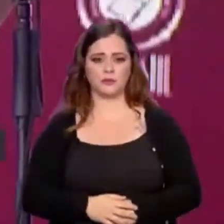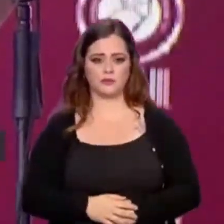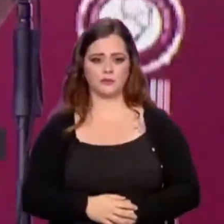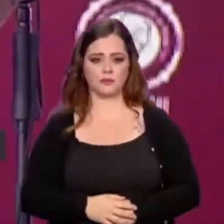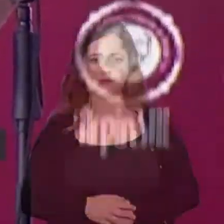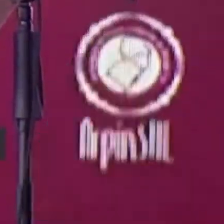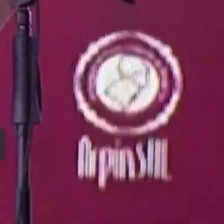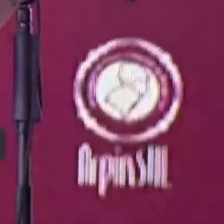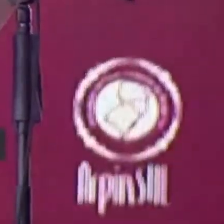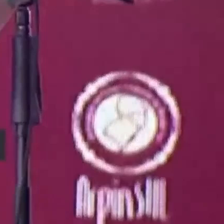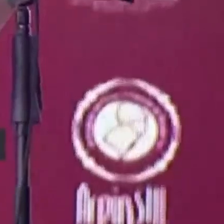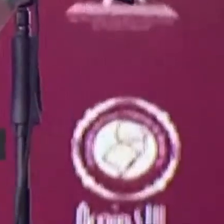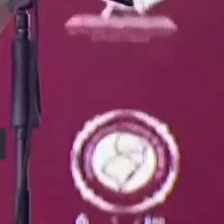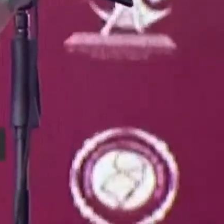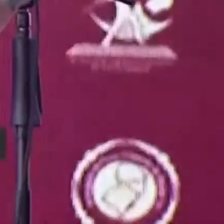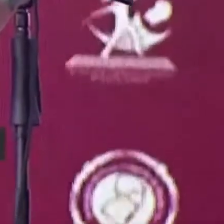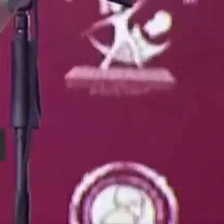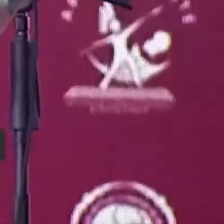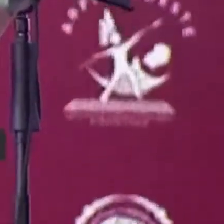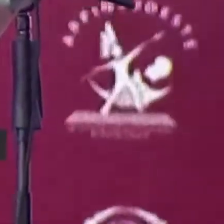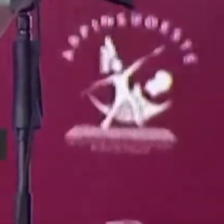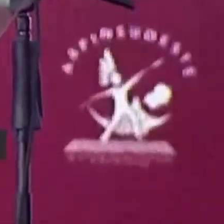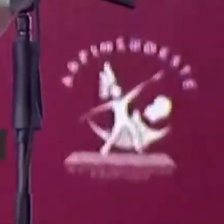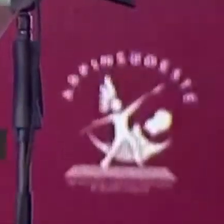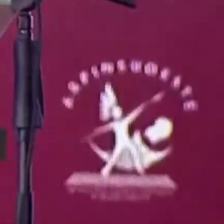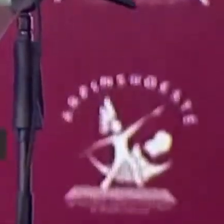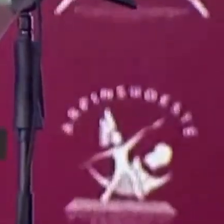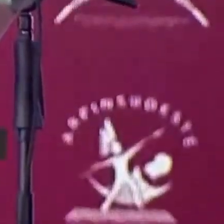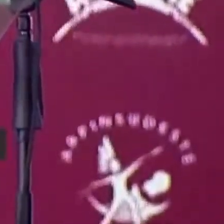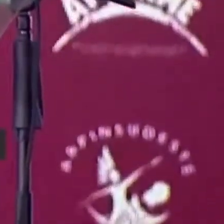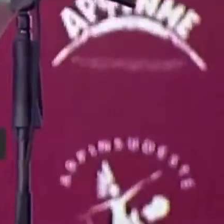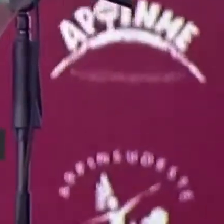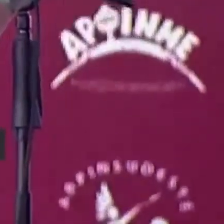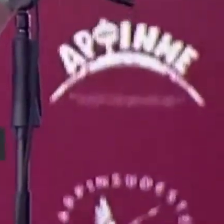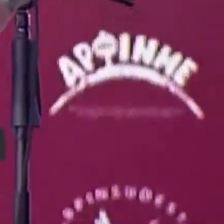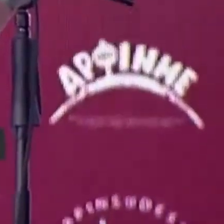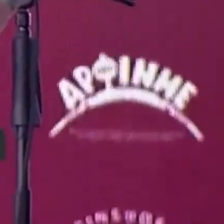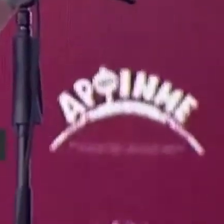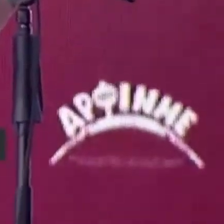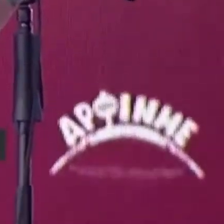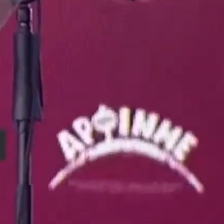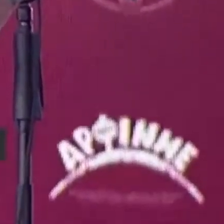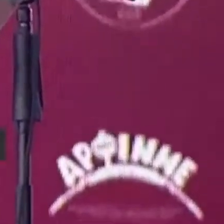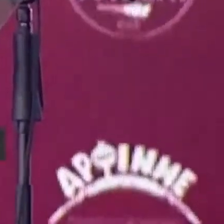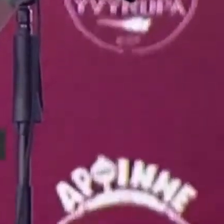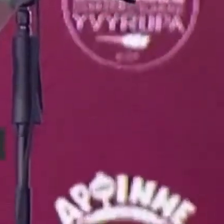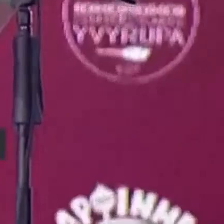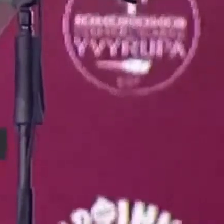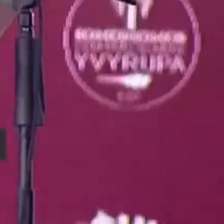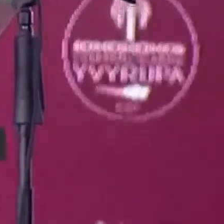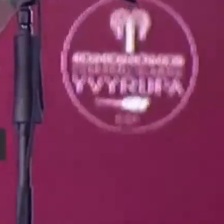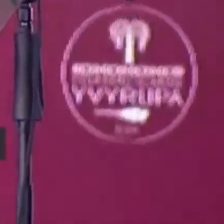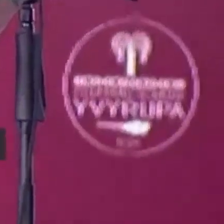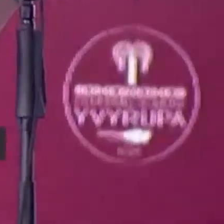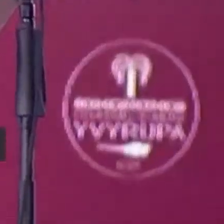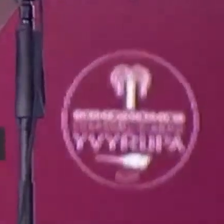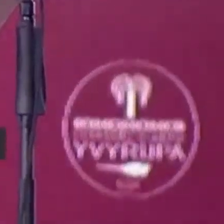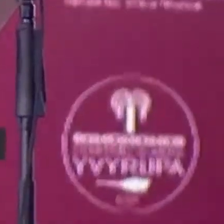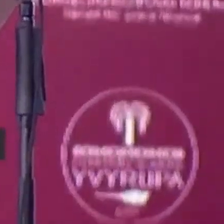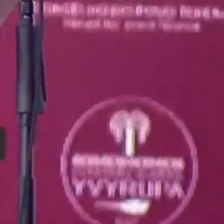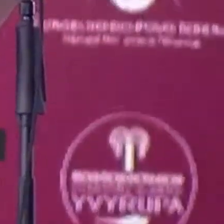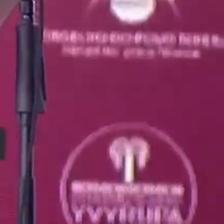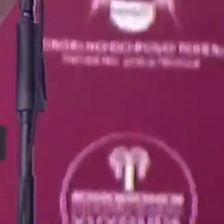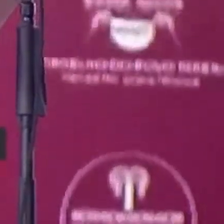de combate ao crime organizado e o planejamento e acompanhamento de ações de proteção